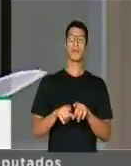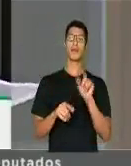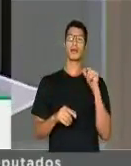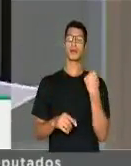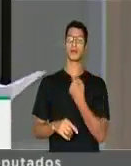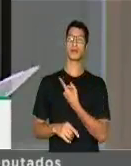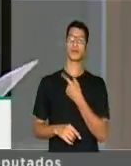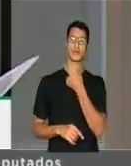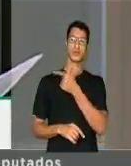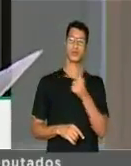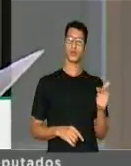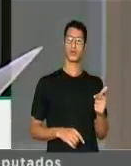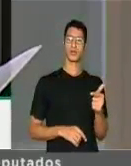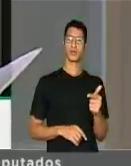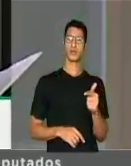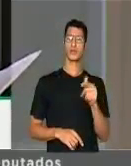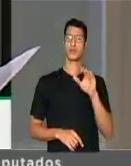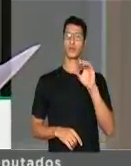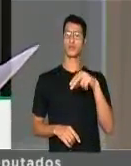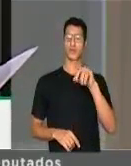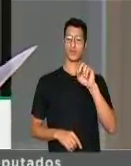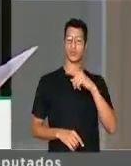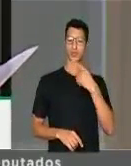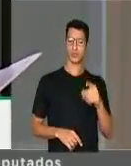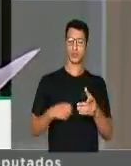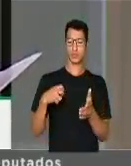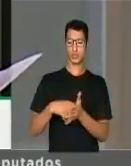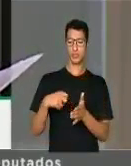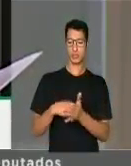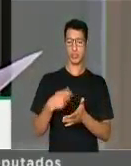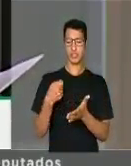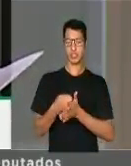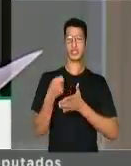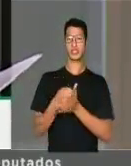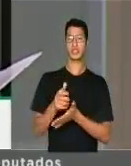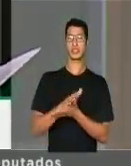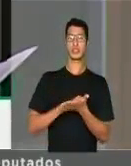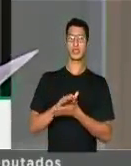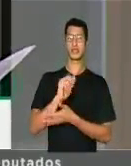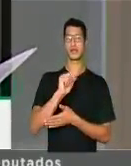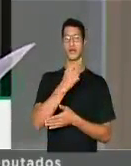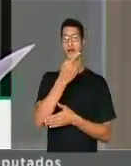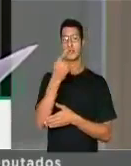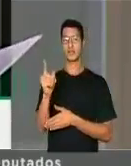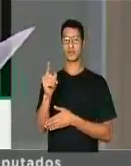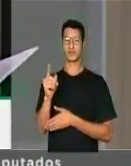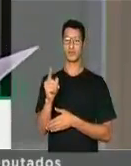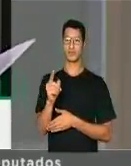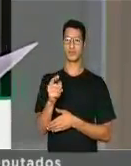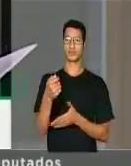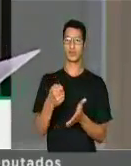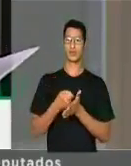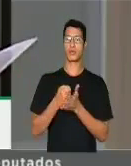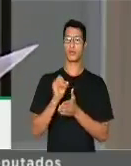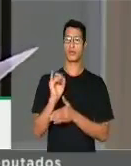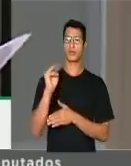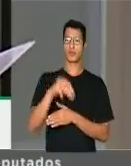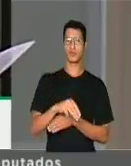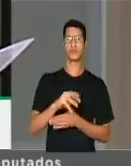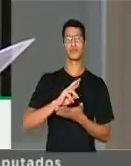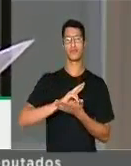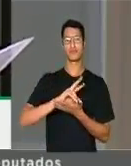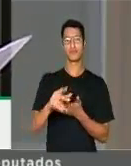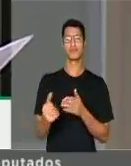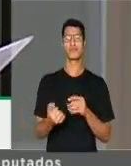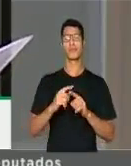que nós não temos o condão de punir e muito menos exigir a ação das autoridades. Cobramos sim, e